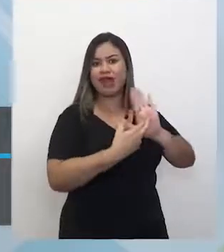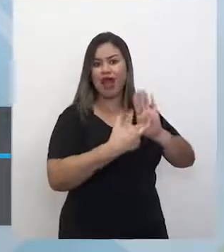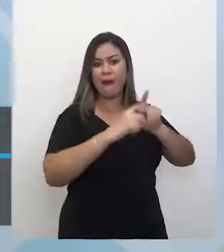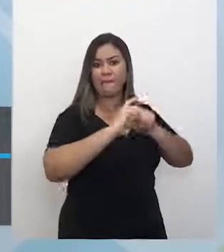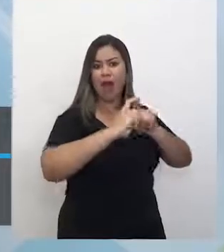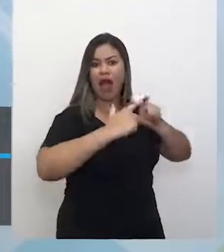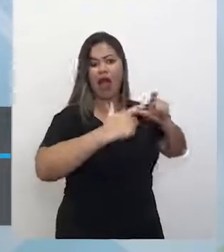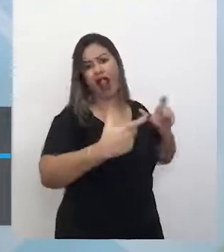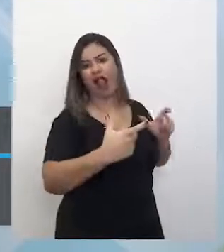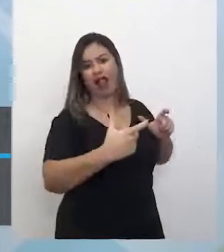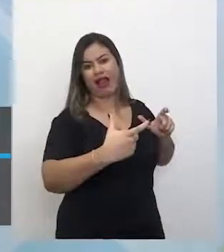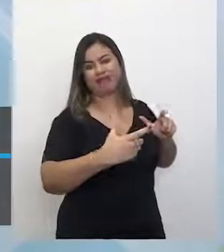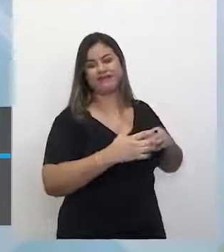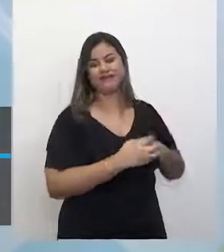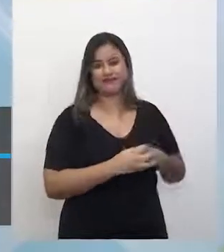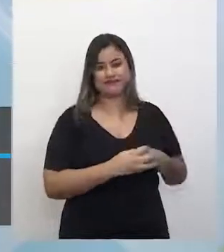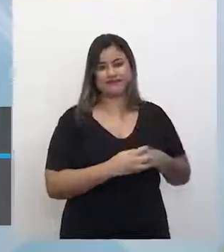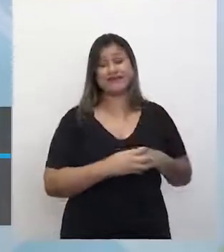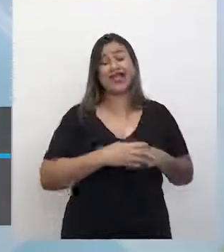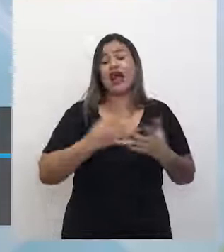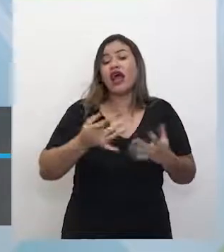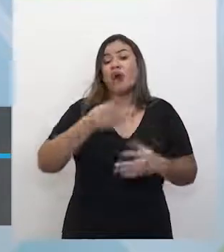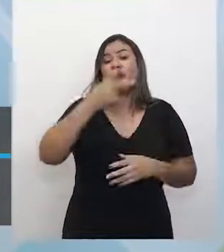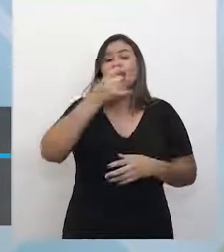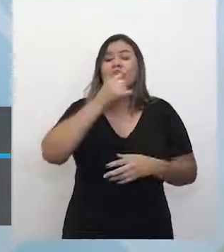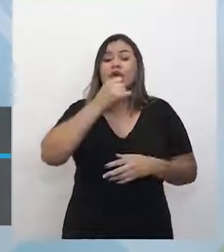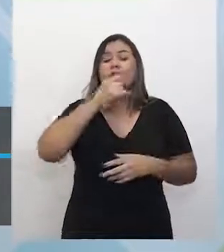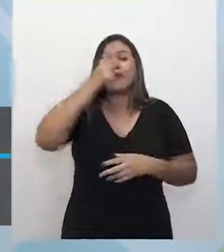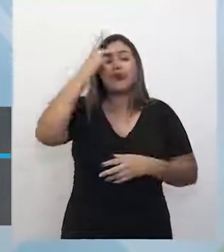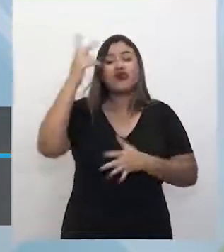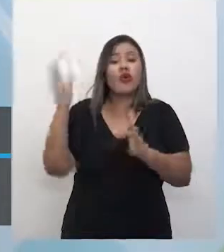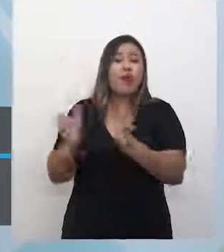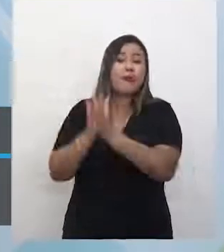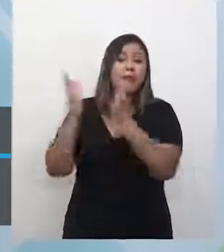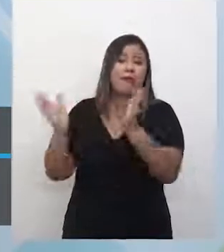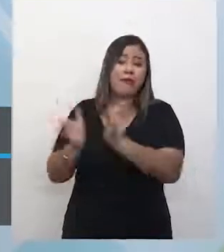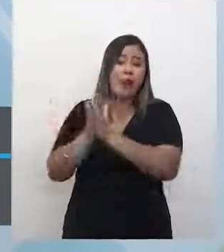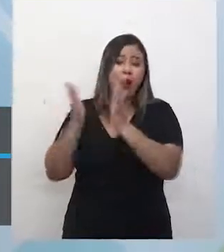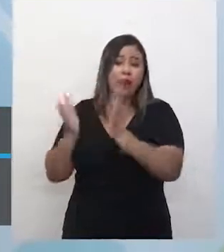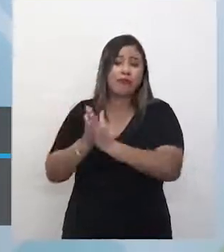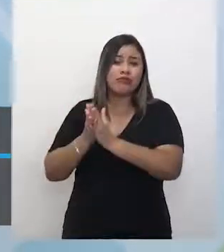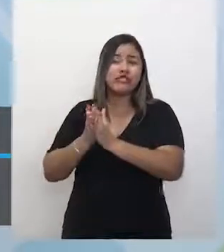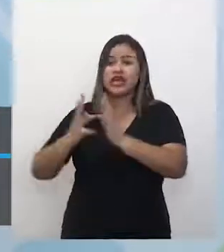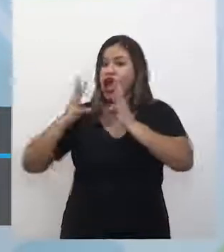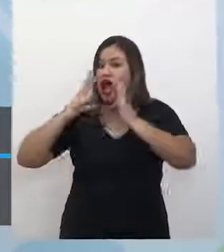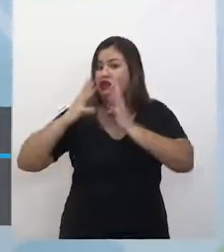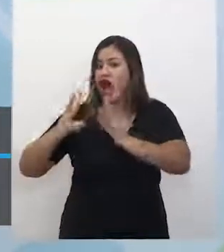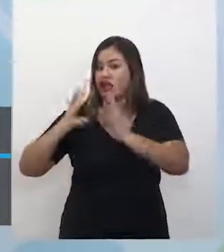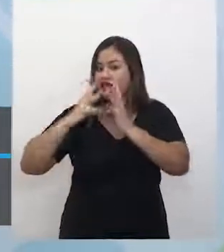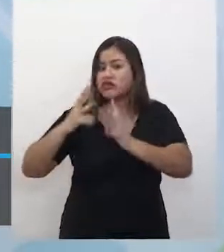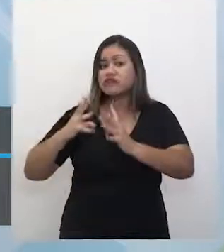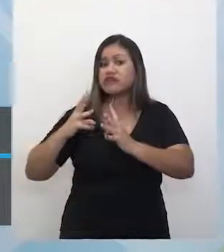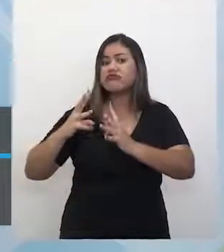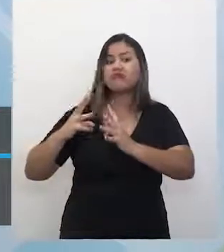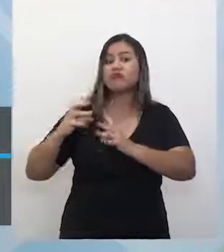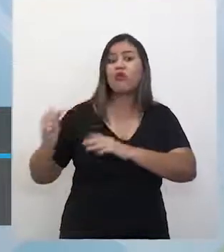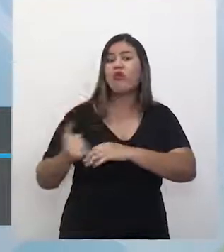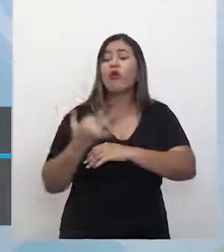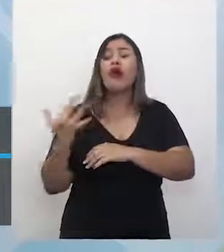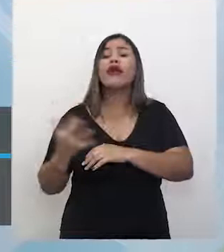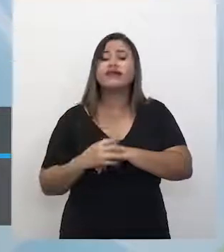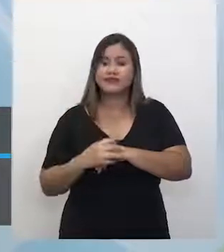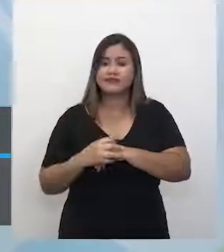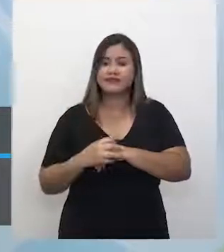né? Quantas pessoas você vê, né, que são de uma classe mais baixa, tendo ali, sendo ouvidas, tendo a sua voz, né? Quantas pessoas